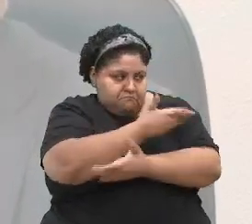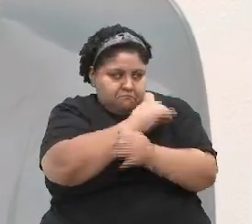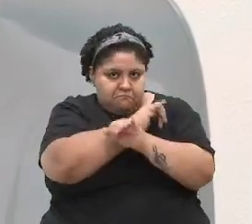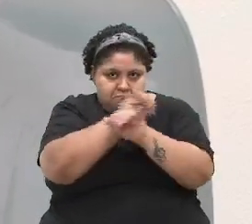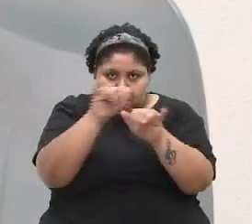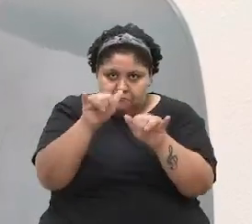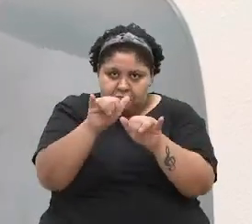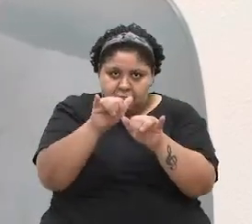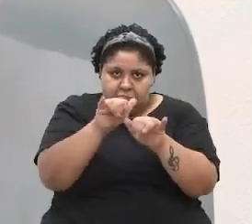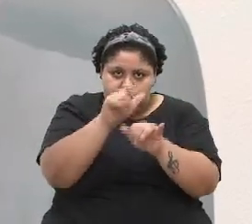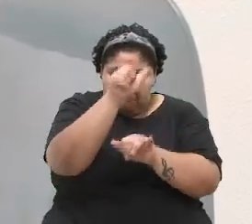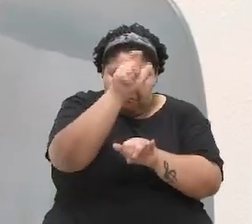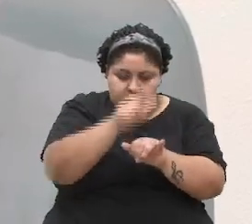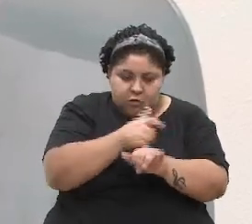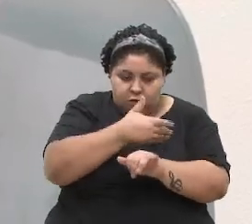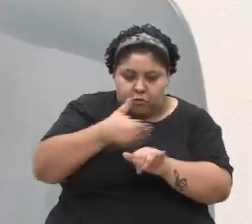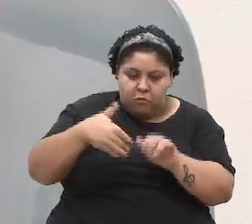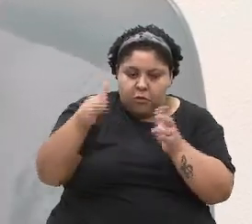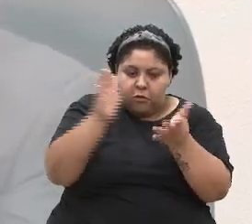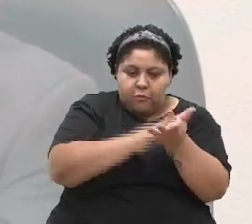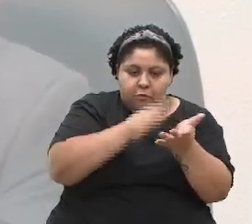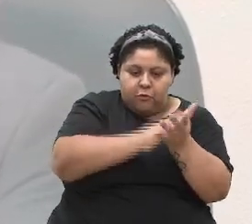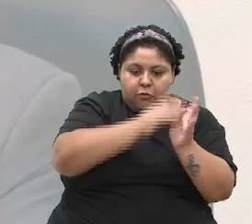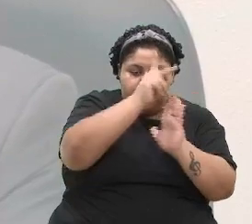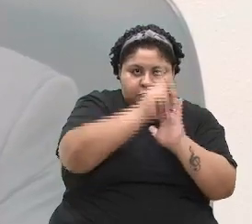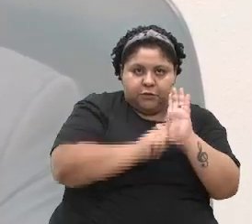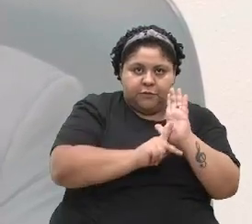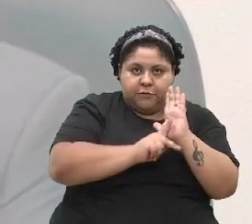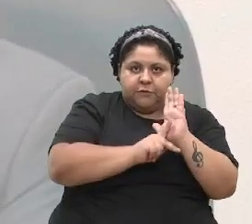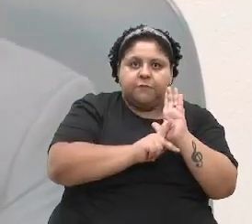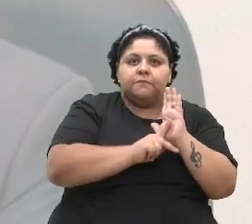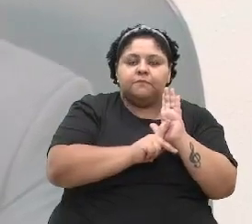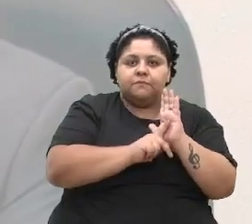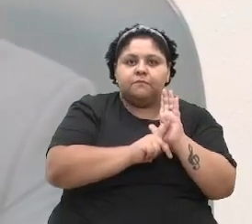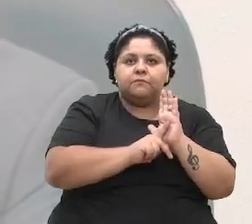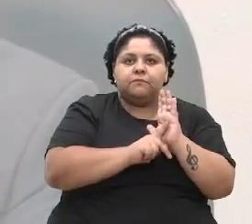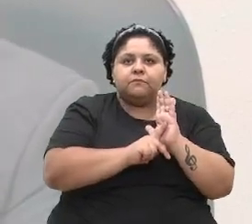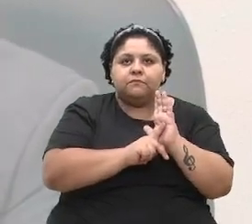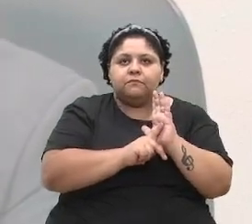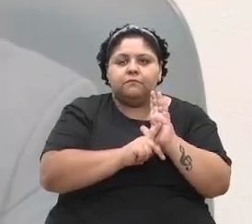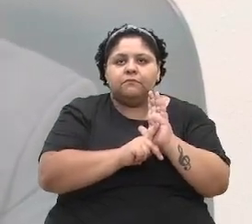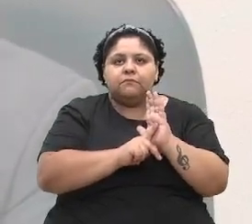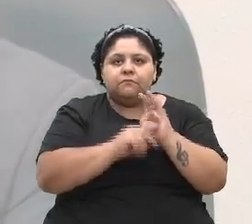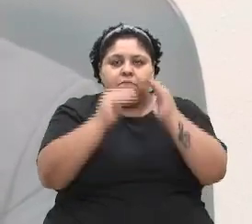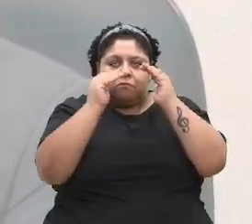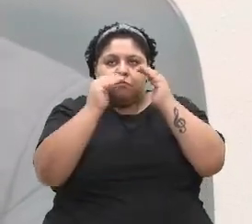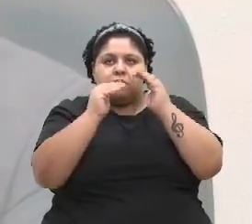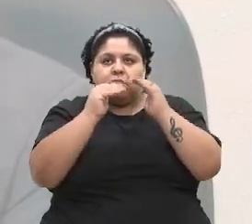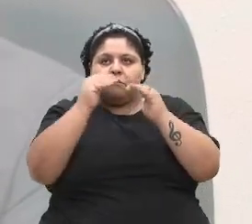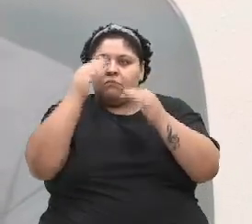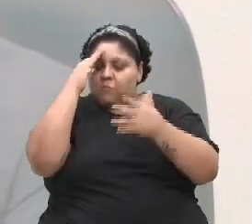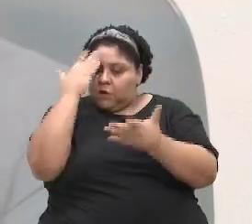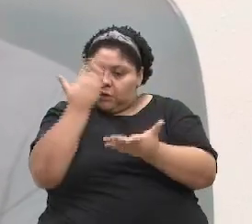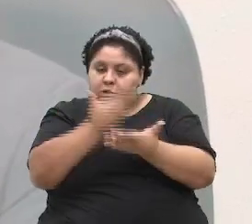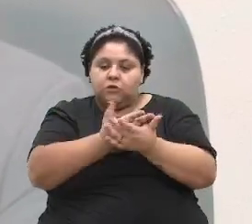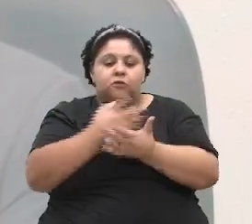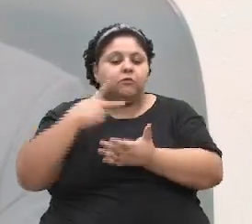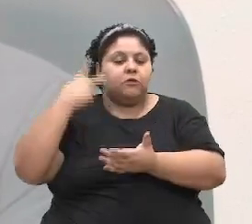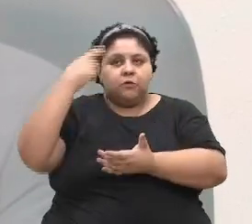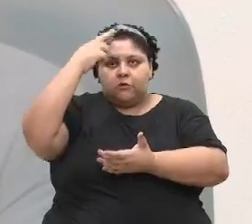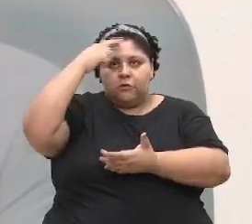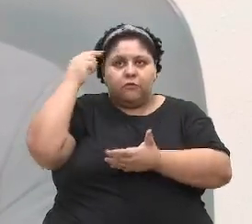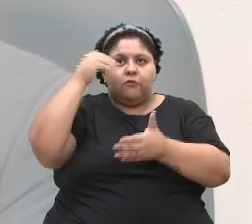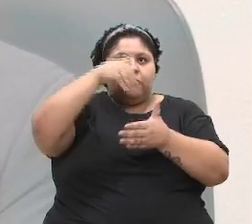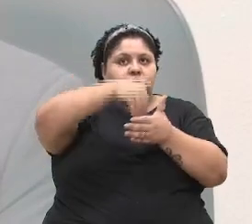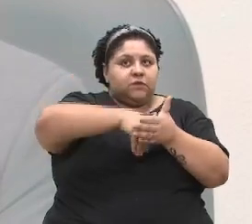como homem público e quem está propondo esse projeto aqui para casa. Concordo com o vereador Rafael, estamos votando em cima da sua